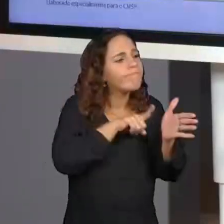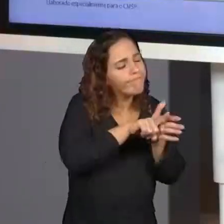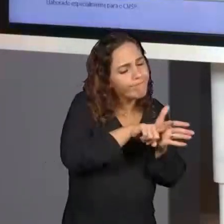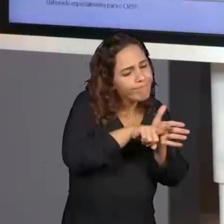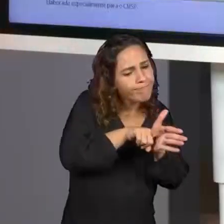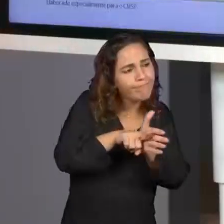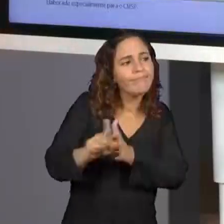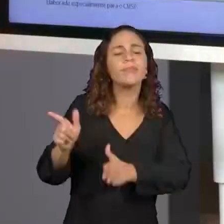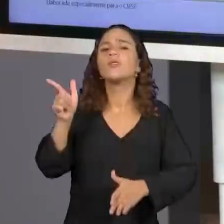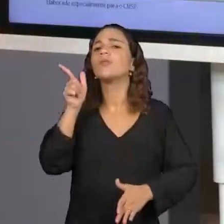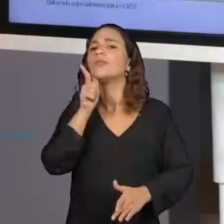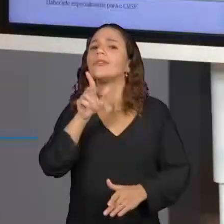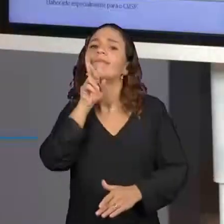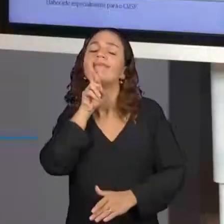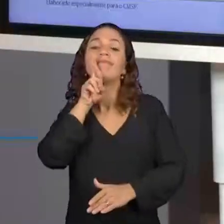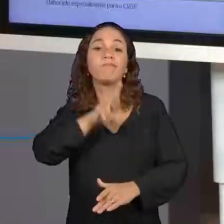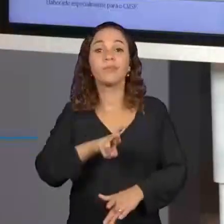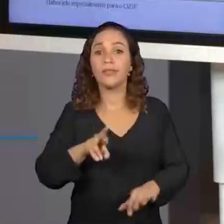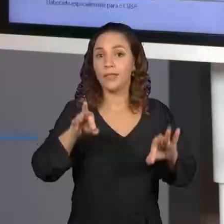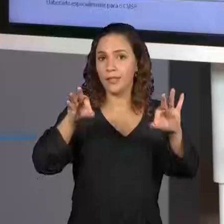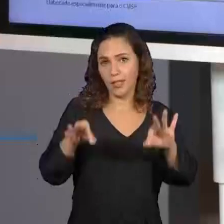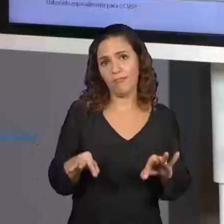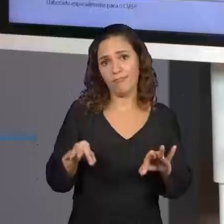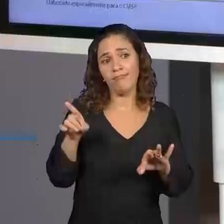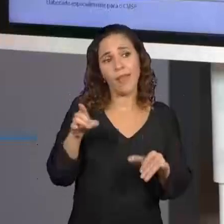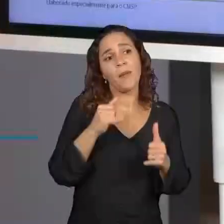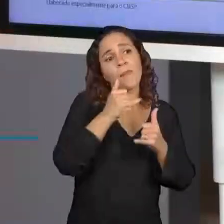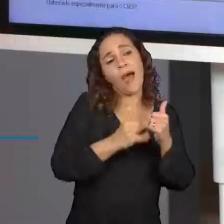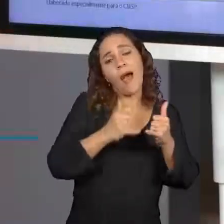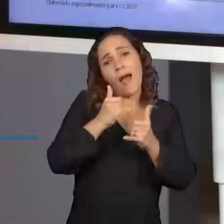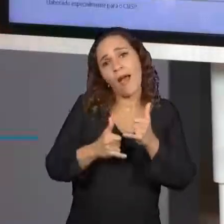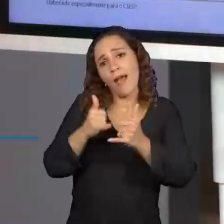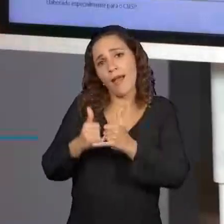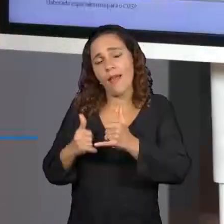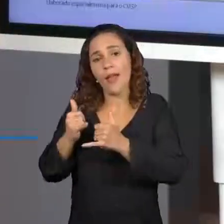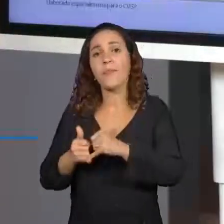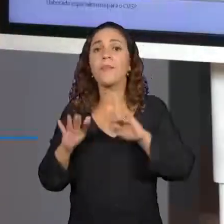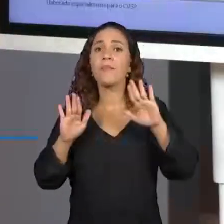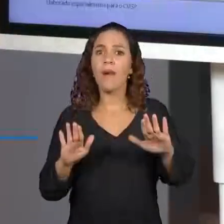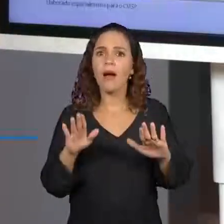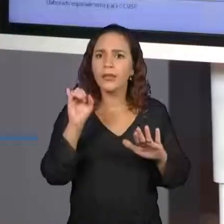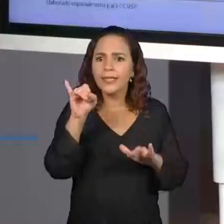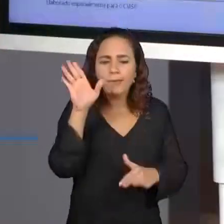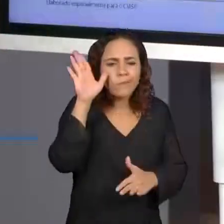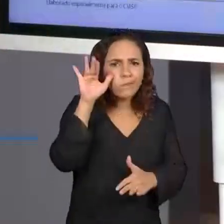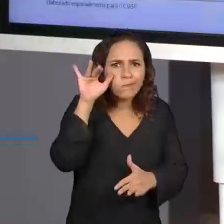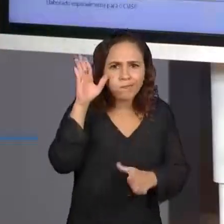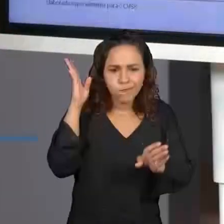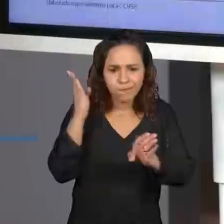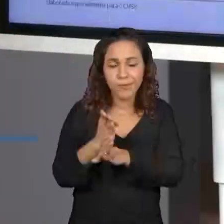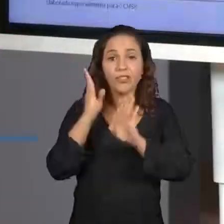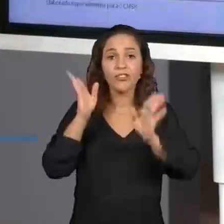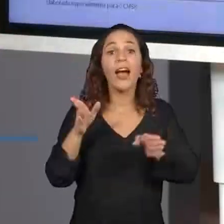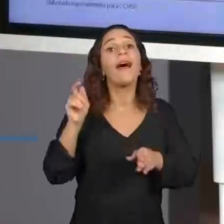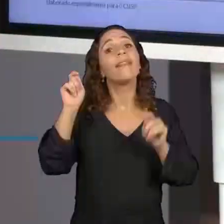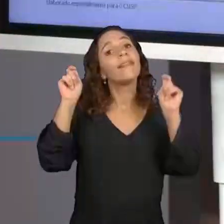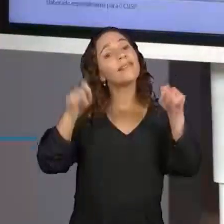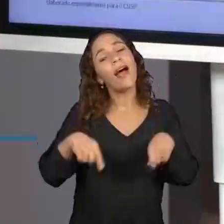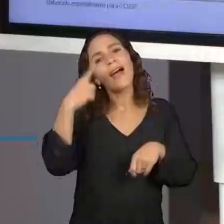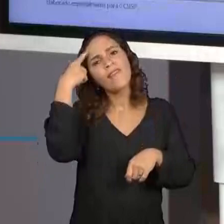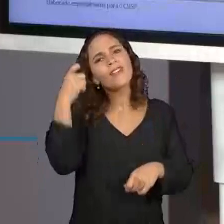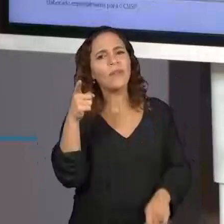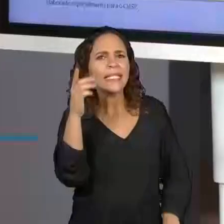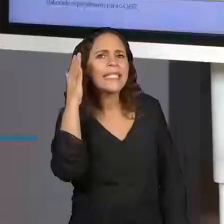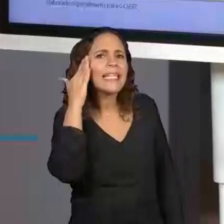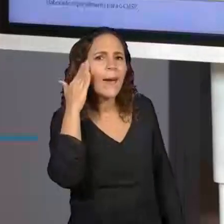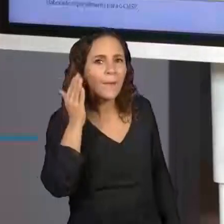E a partir dessas pesquisas, dessa resposta, você pode criar um Você Sabia. Então, a partir dos conhecimentos que